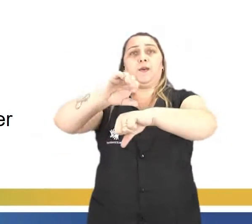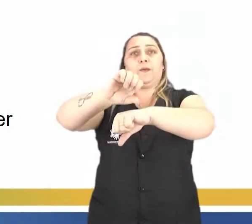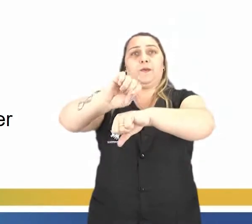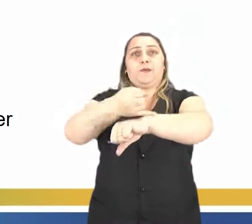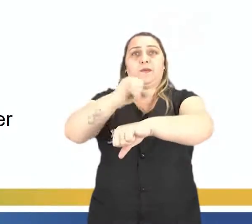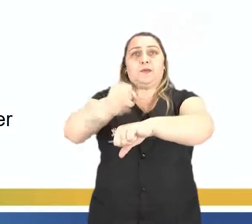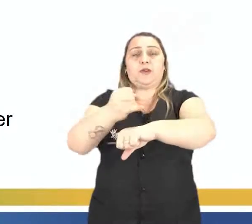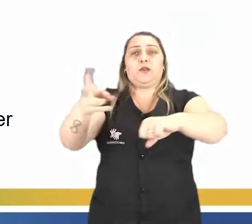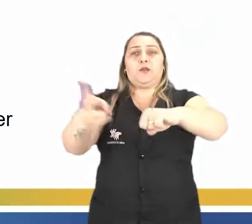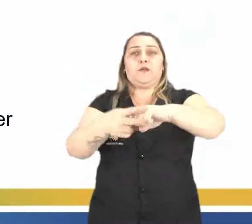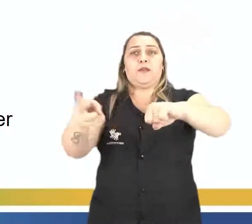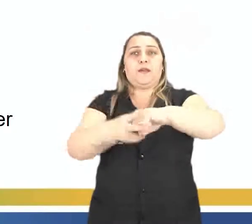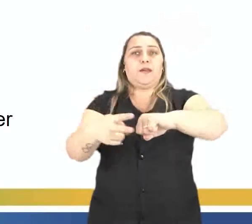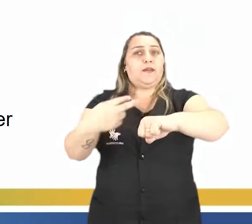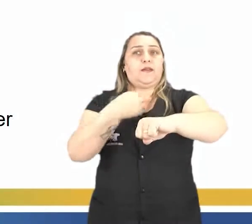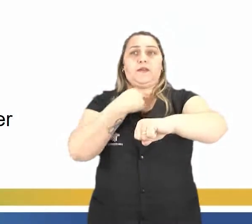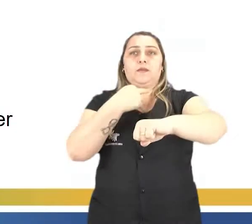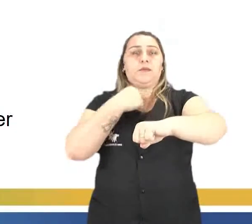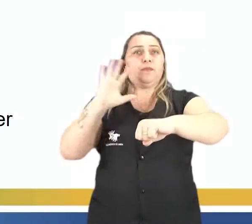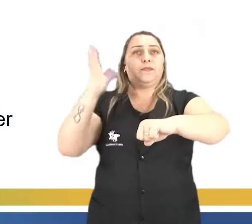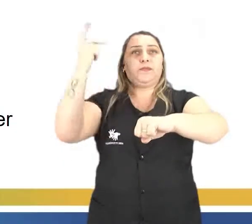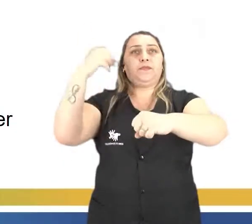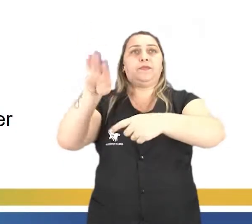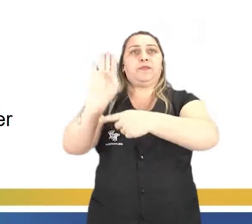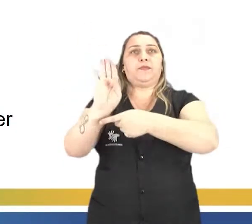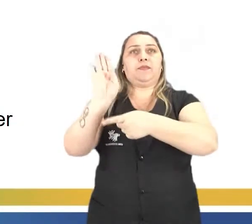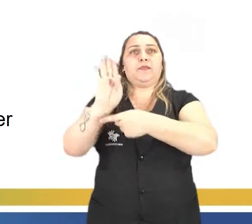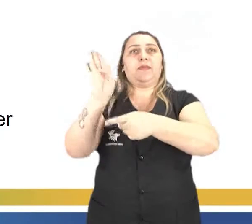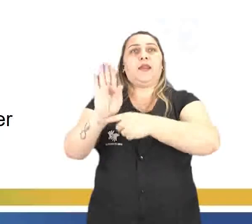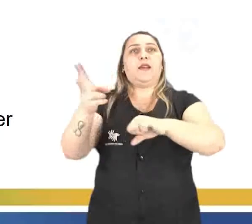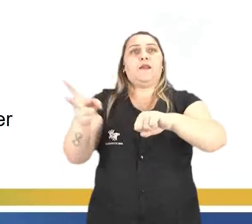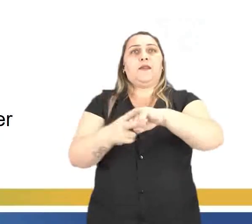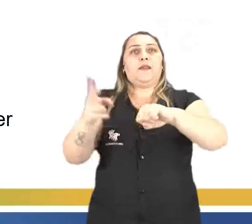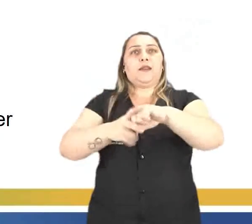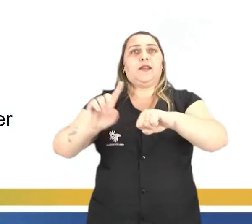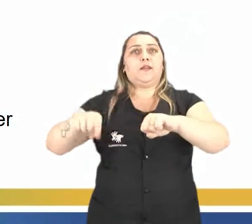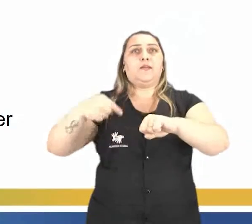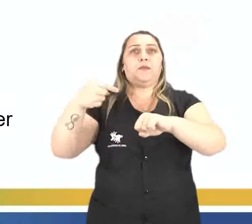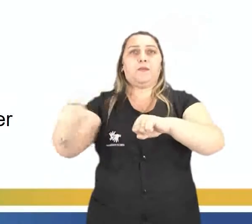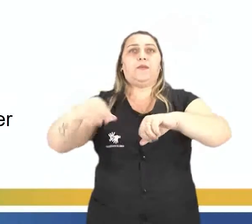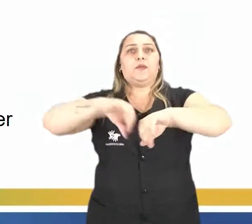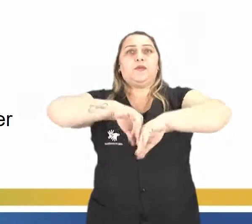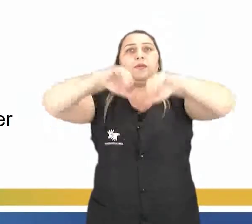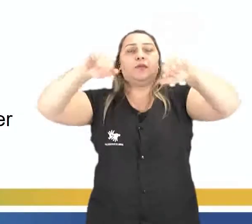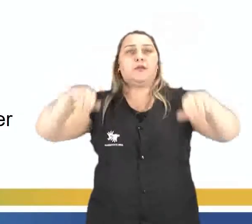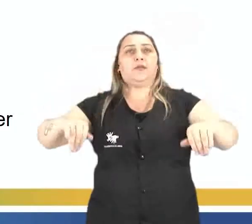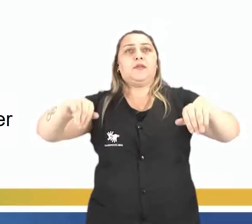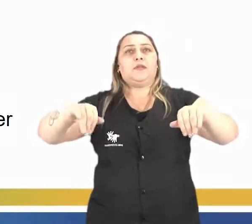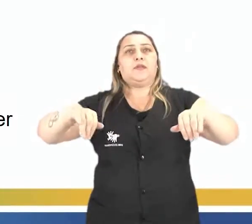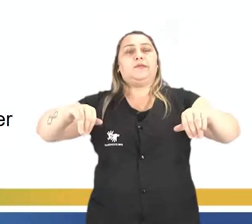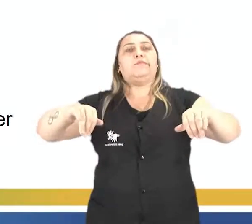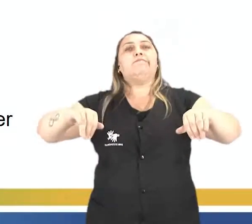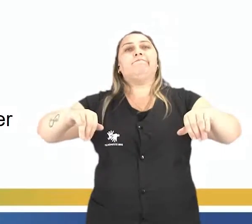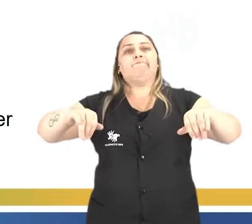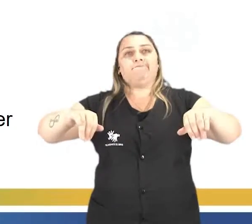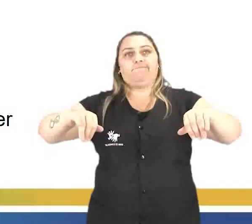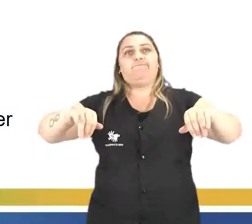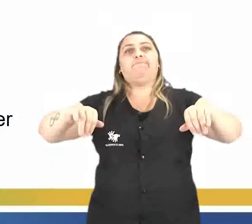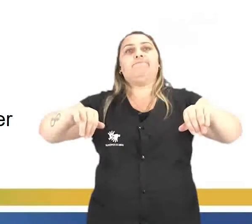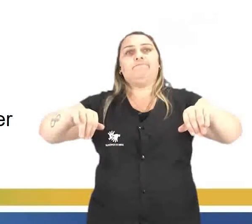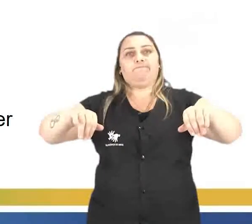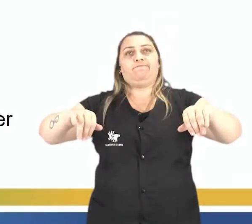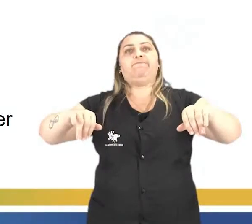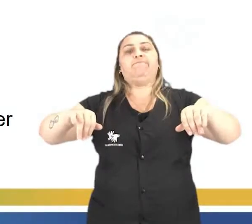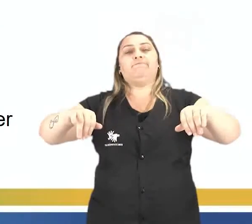Nós sabemos que não pode acontecer isso. Na letra B, a vírgula está depois de uma,